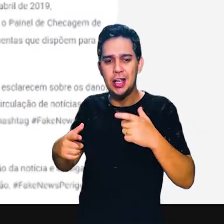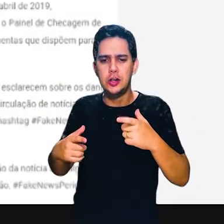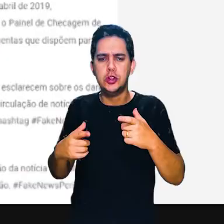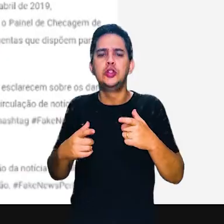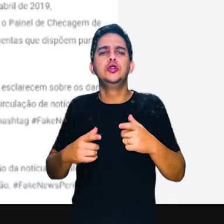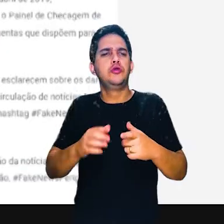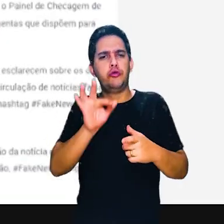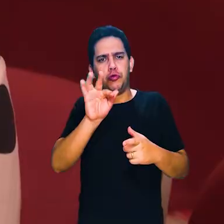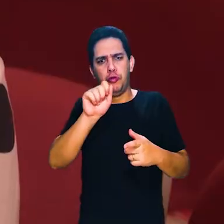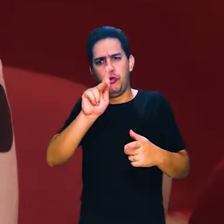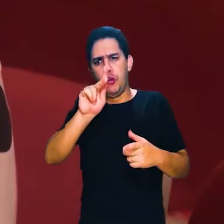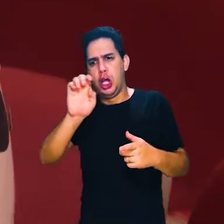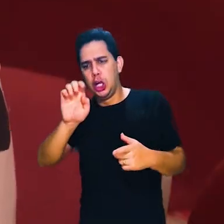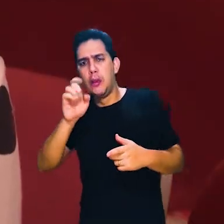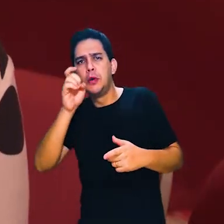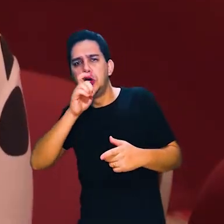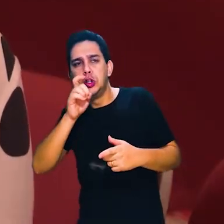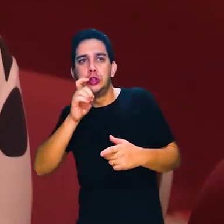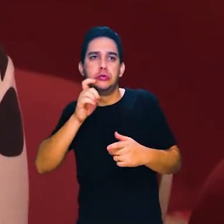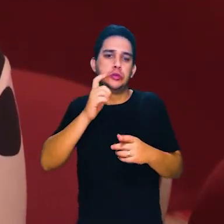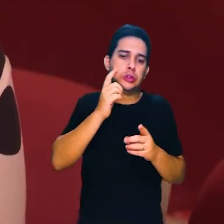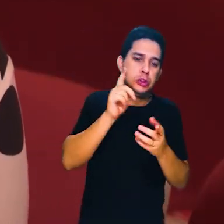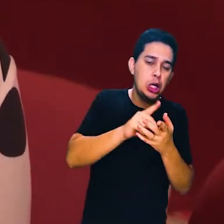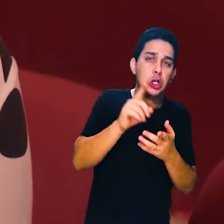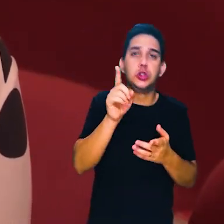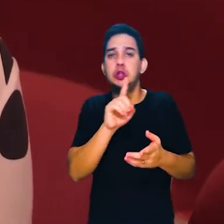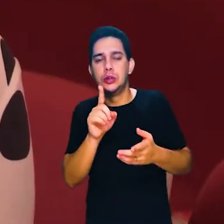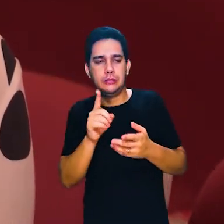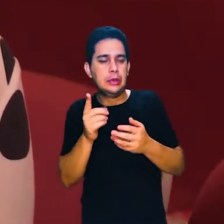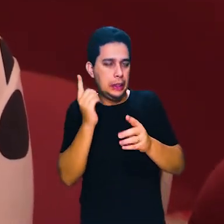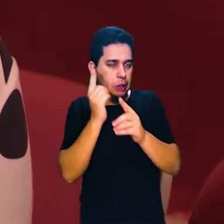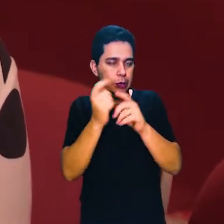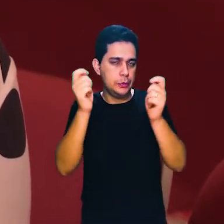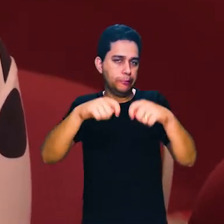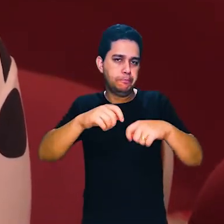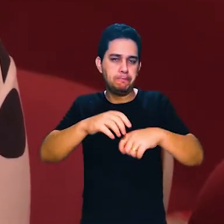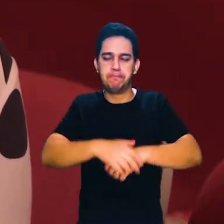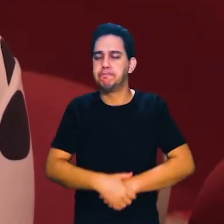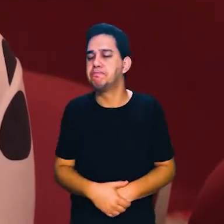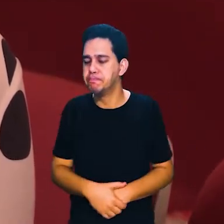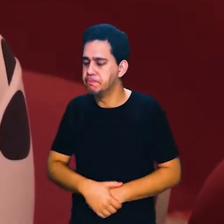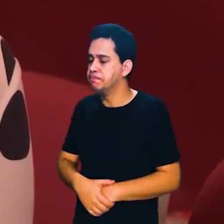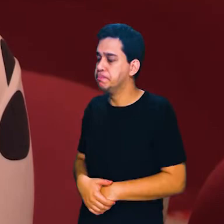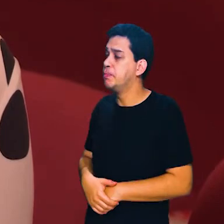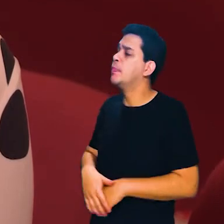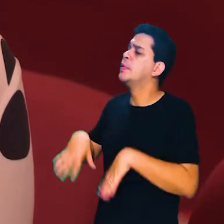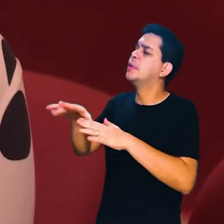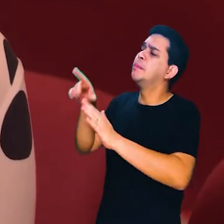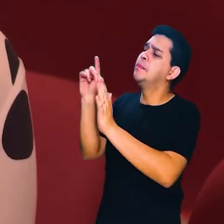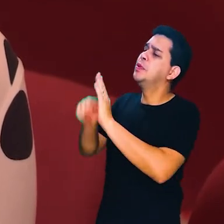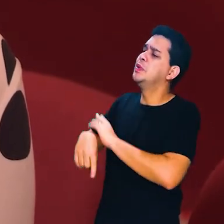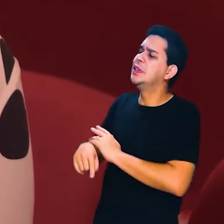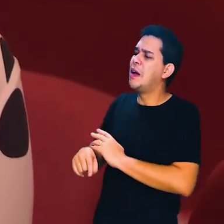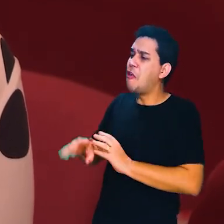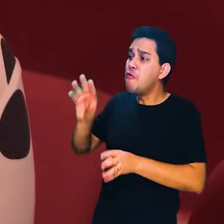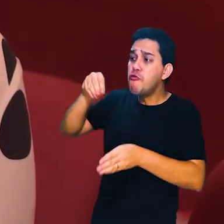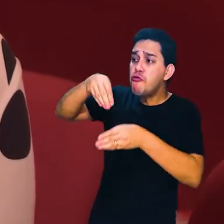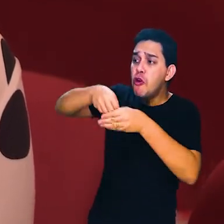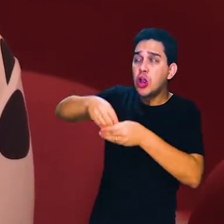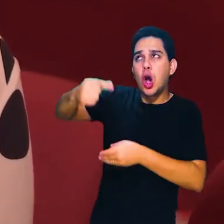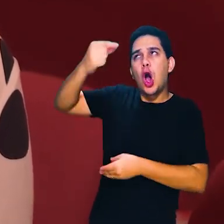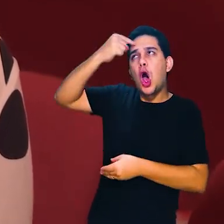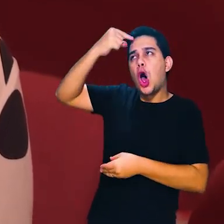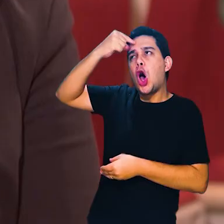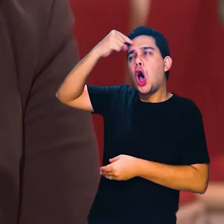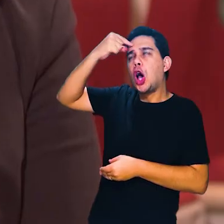próprio portal do Rio de Janeiro. Agora, doutora Renata, o que é voto consciente? Qual a importância para a saúde do processo eleitoral no